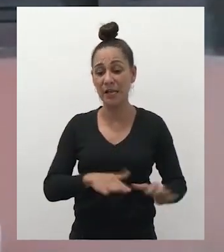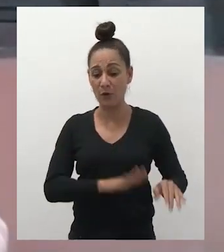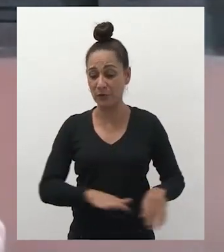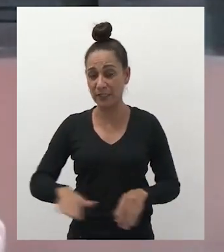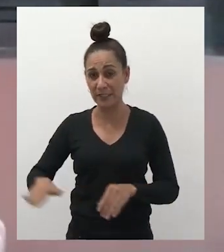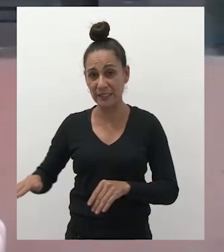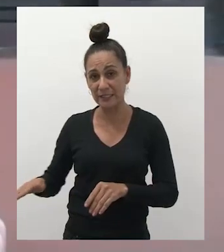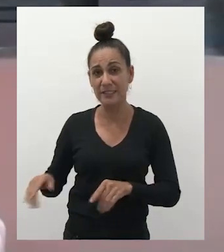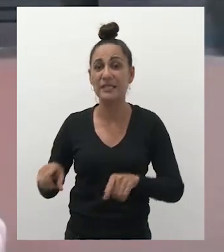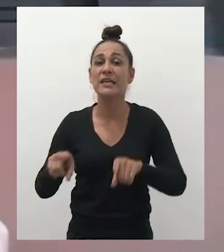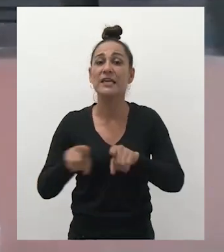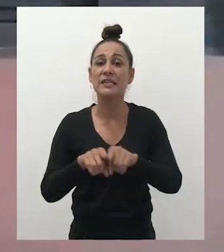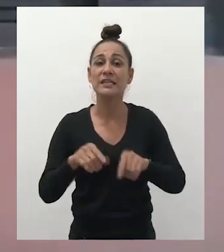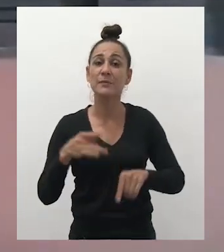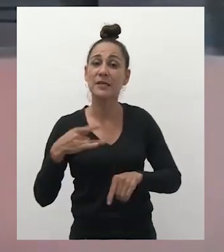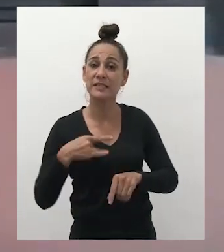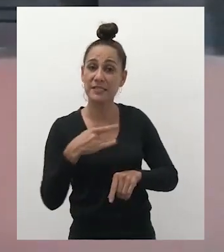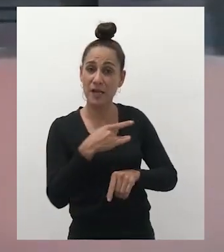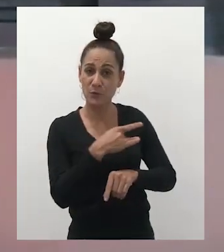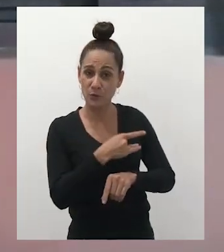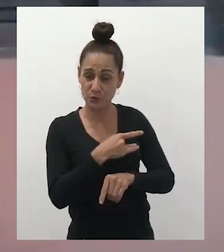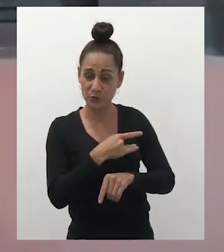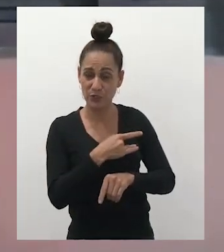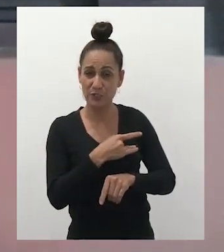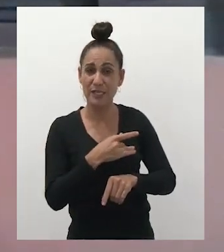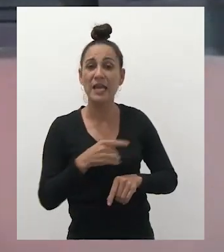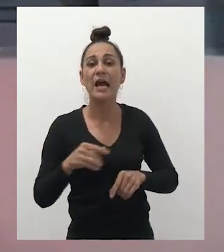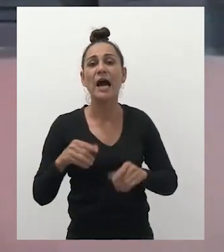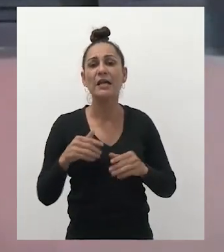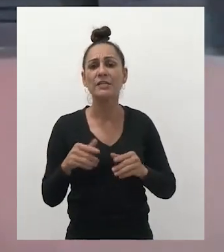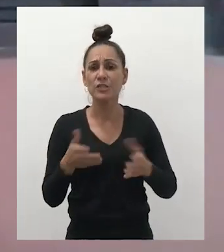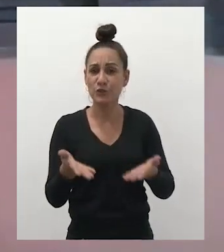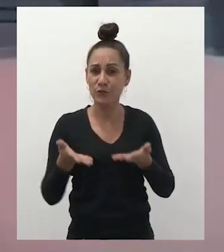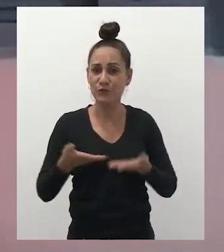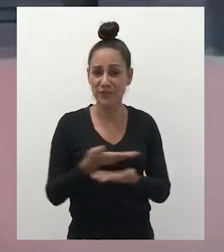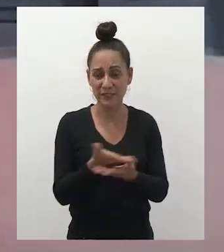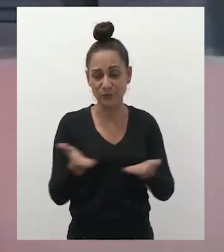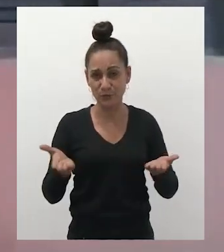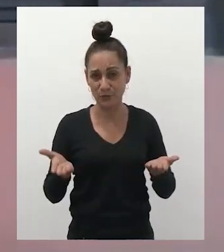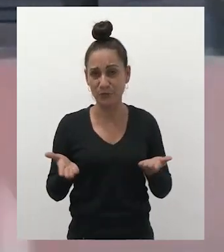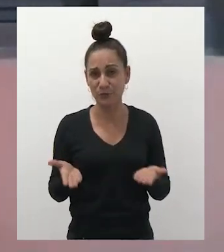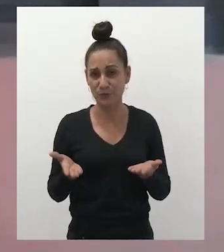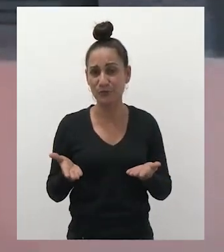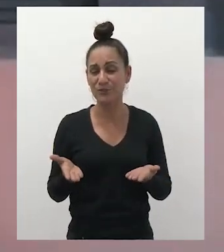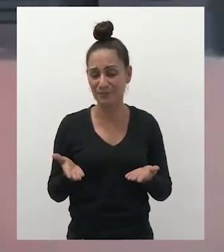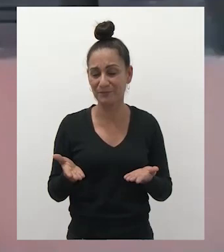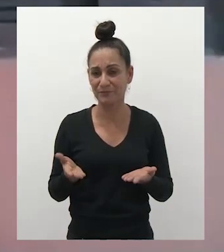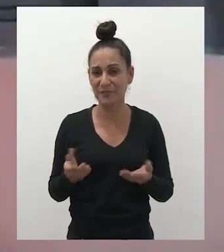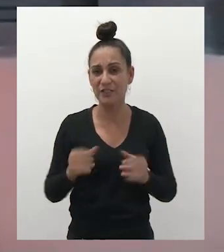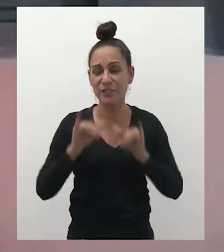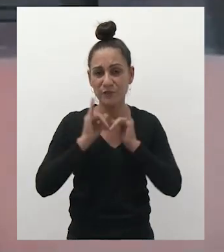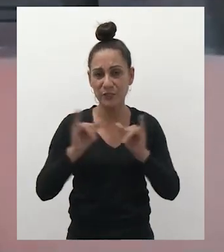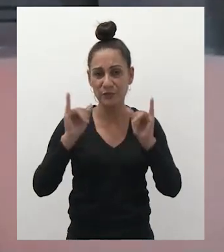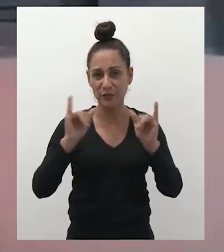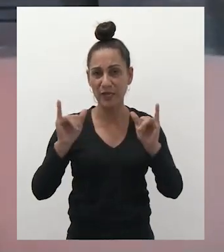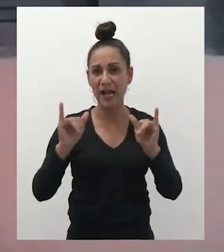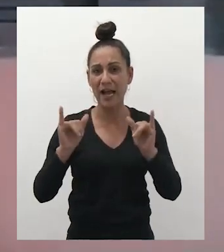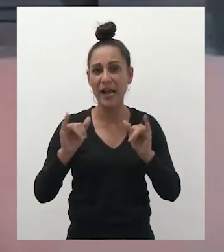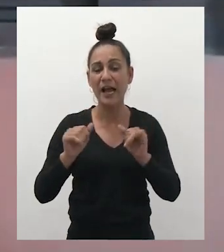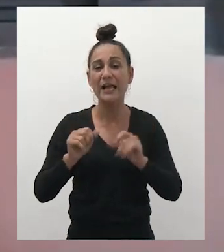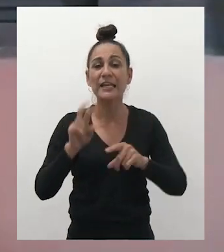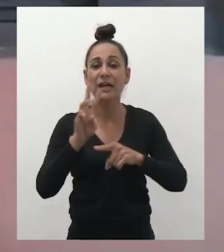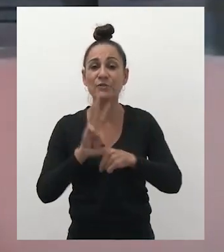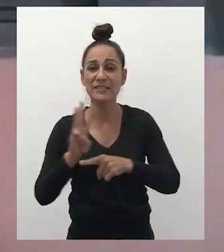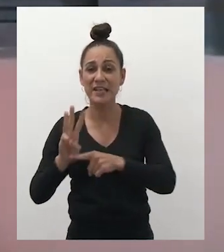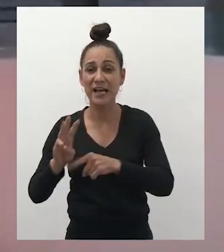ODS 3, saúde física e mental. Então, a gente convida a todos, a gente vai divulgar amplamente no site